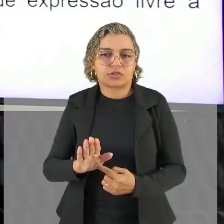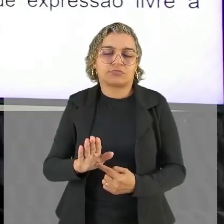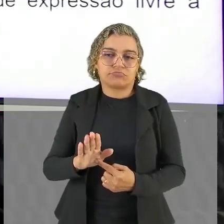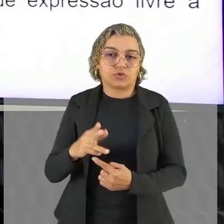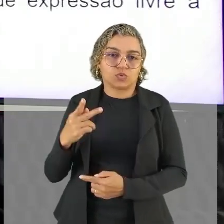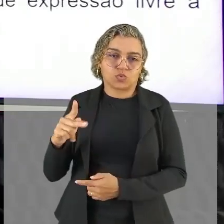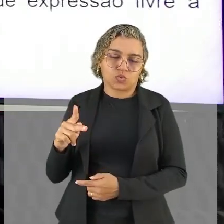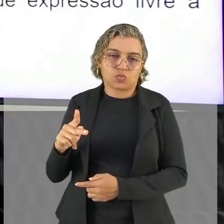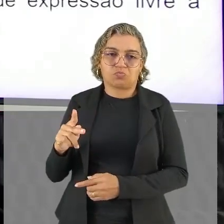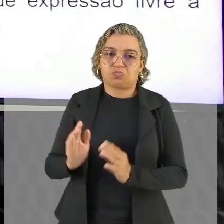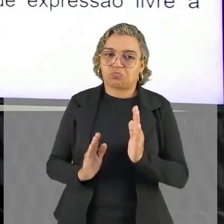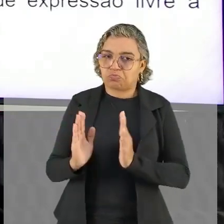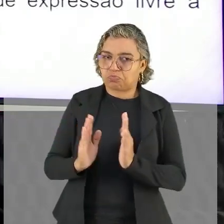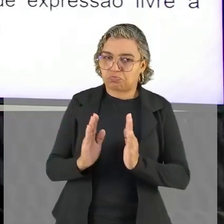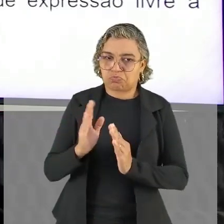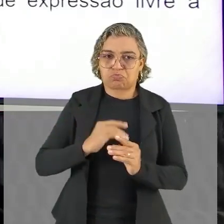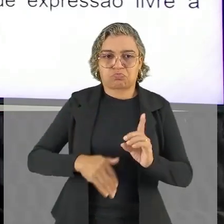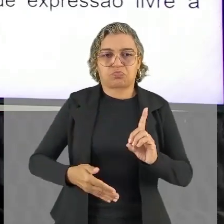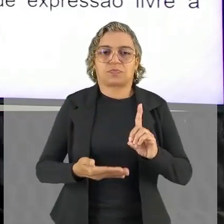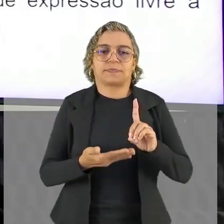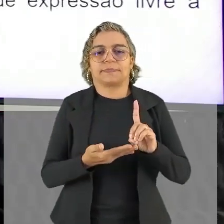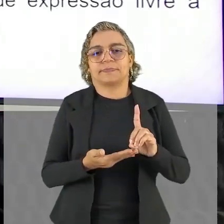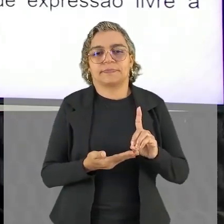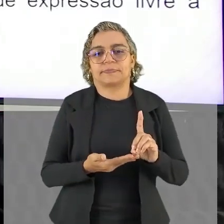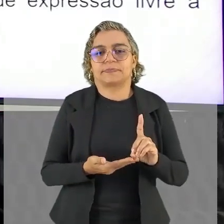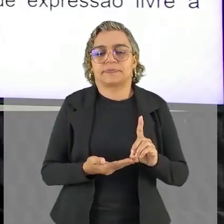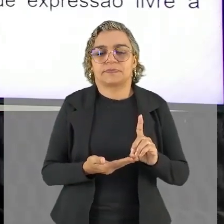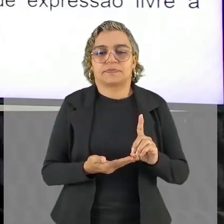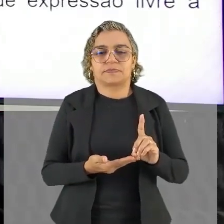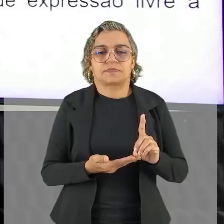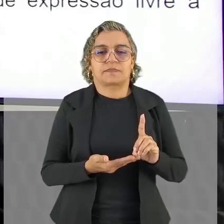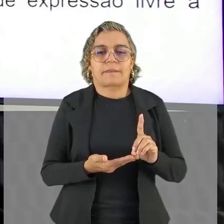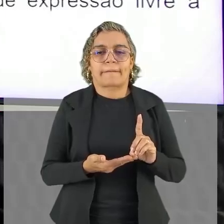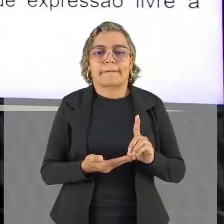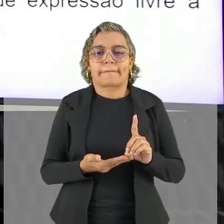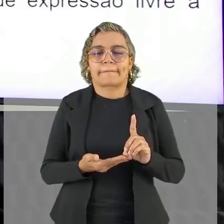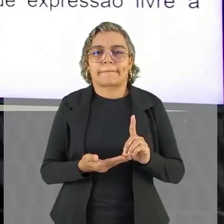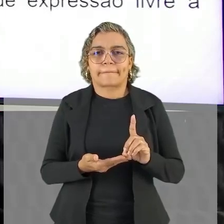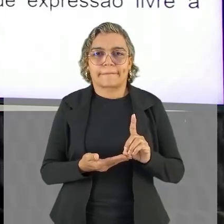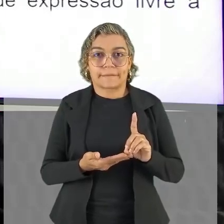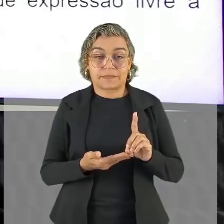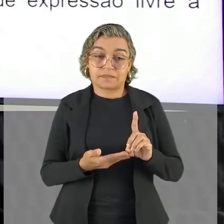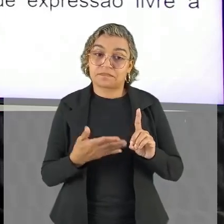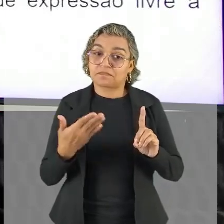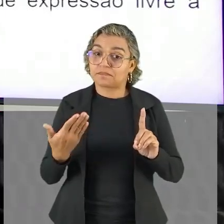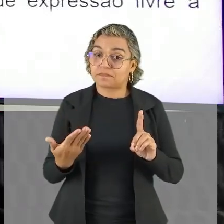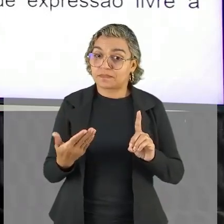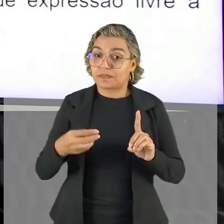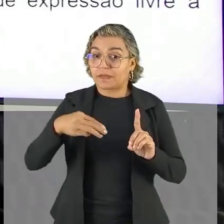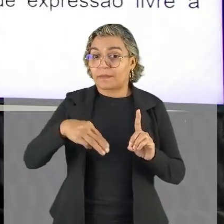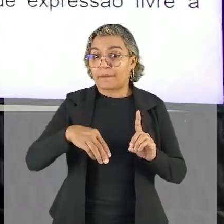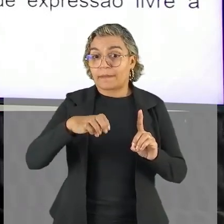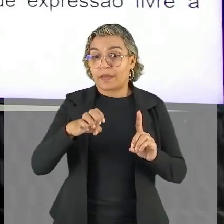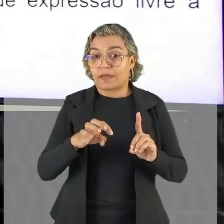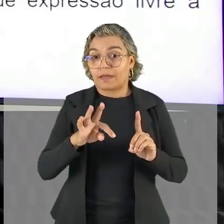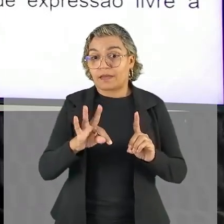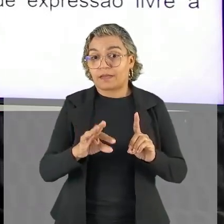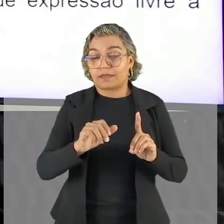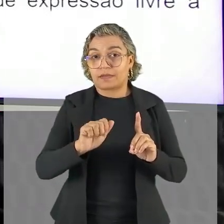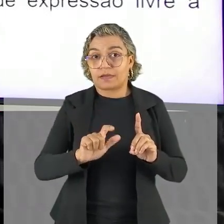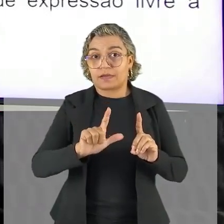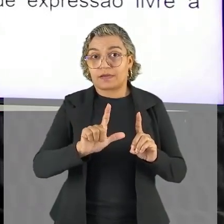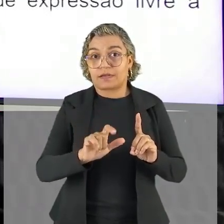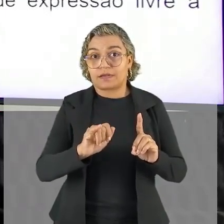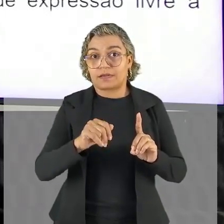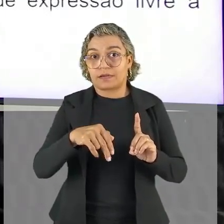tá? Letra D. Coincidem quanto ao emprego da metalinguagem. Metalinguagem é uma